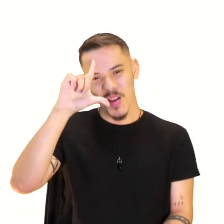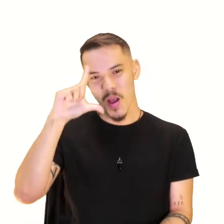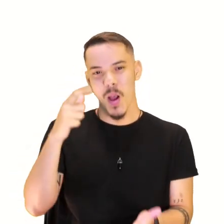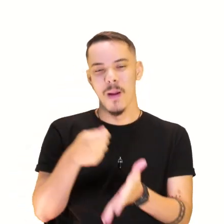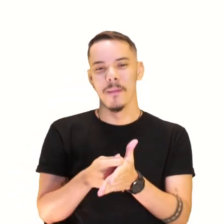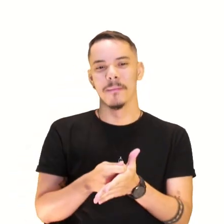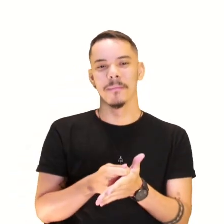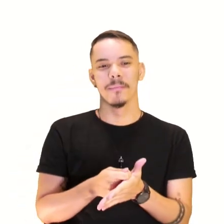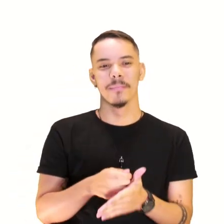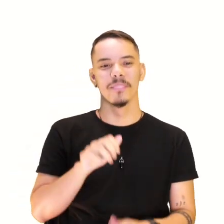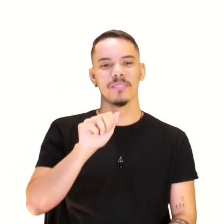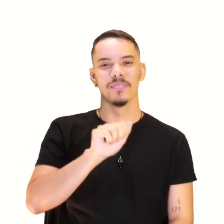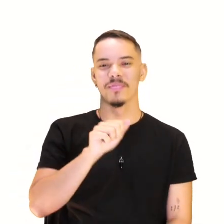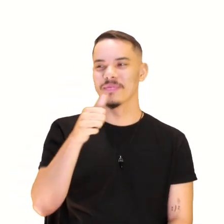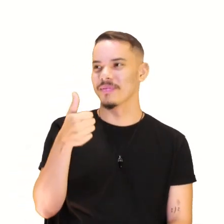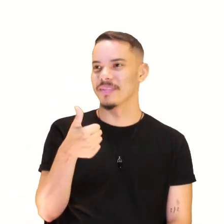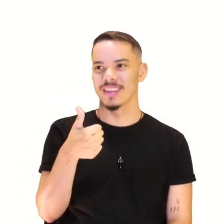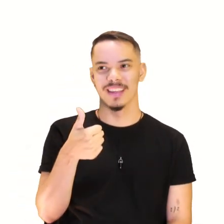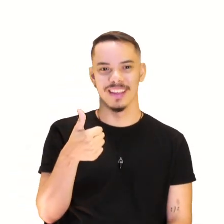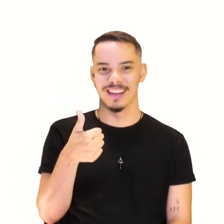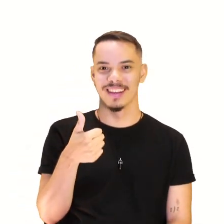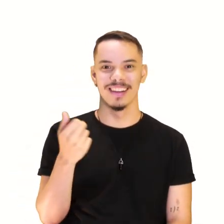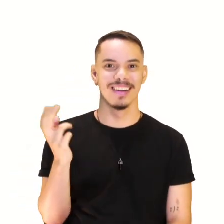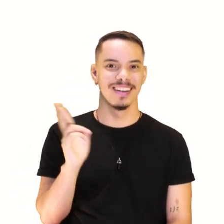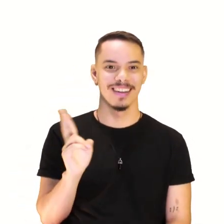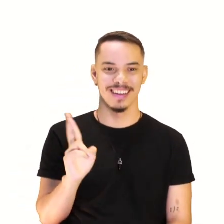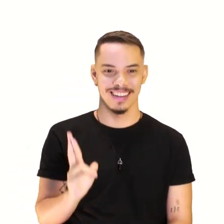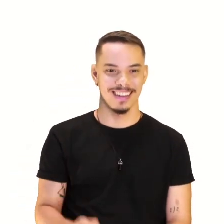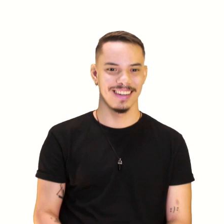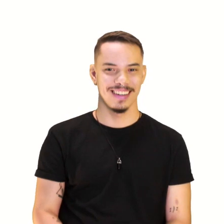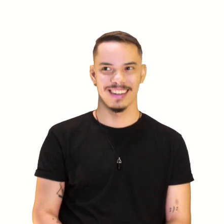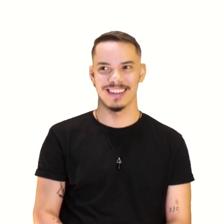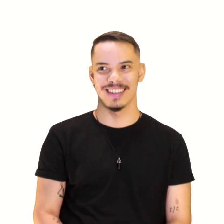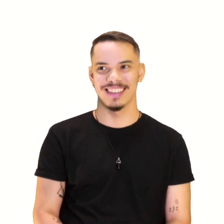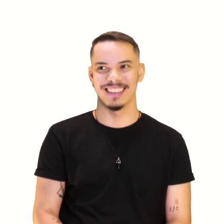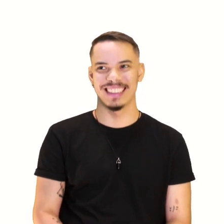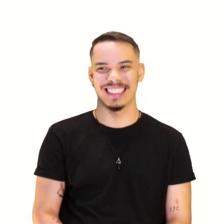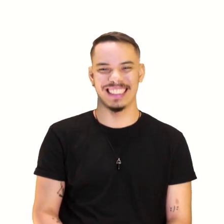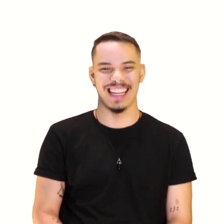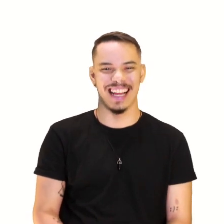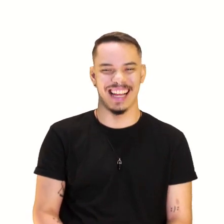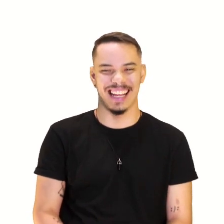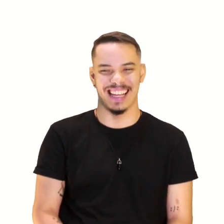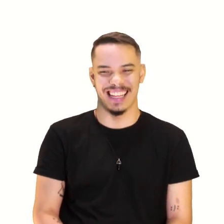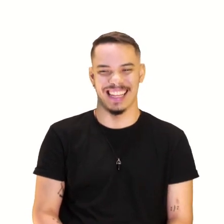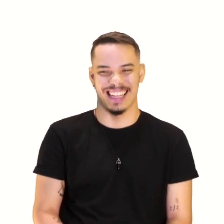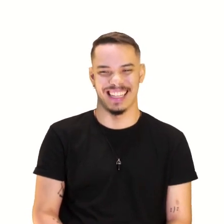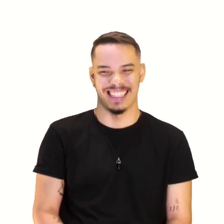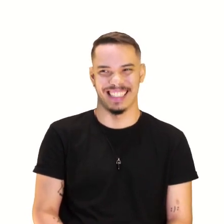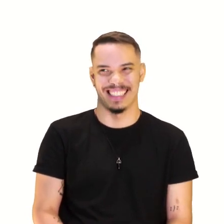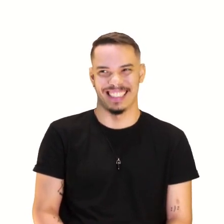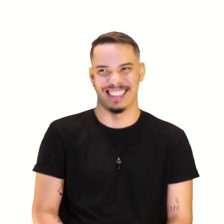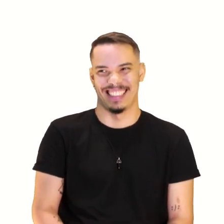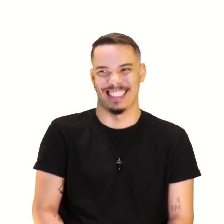O A1, quem é o A1? Primeiro termo, né, professor Maria? Primeiro termo. Olha aí, daqui eu consigo.